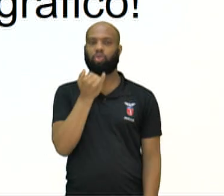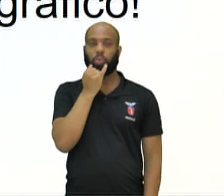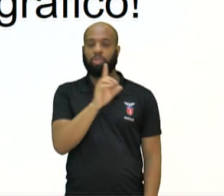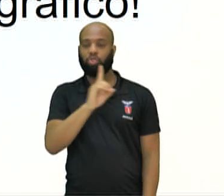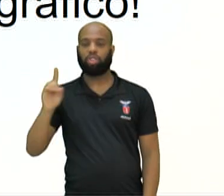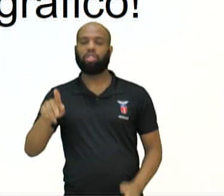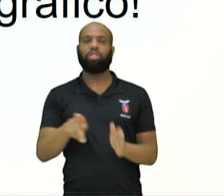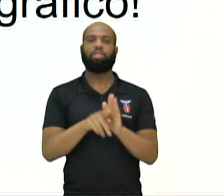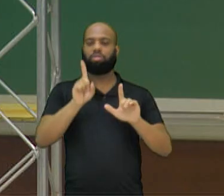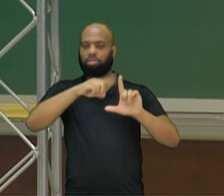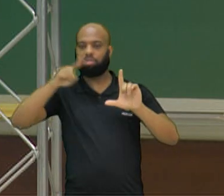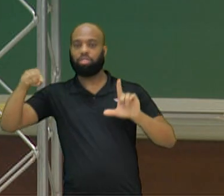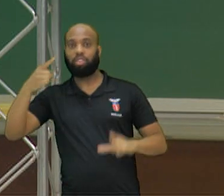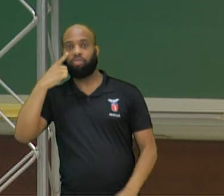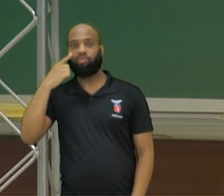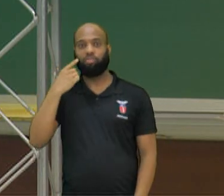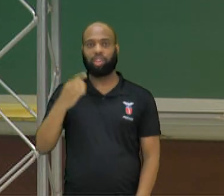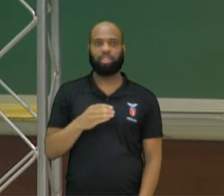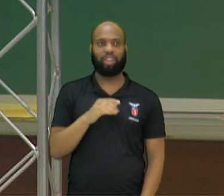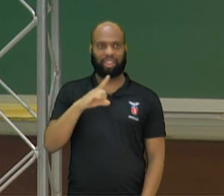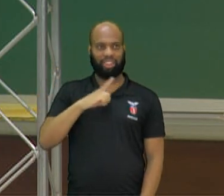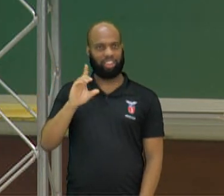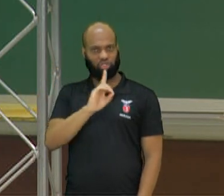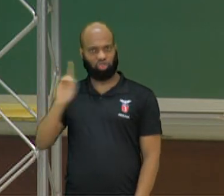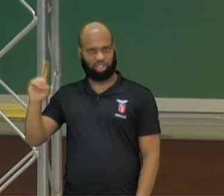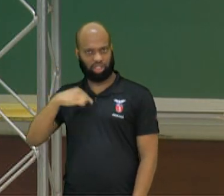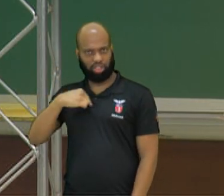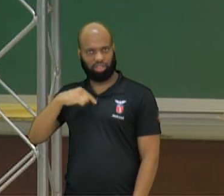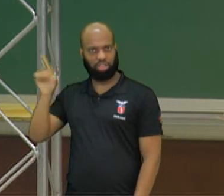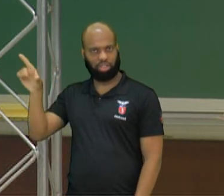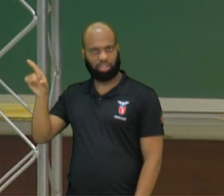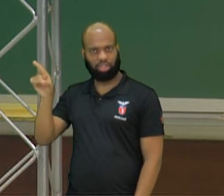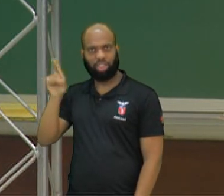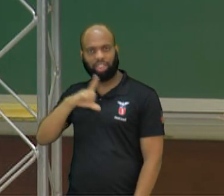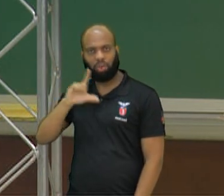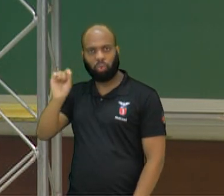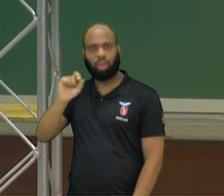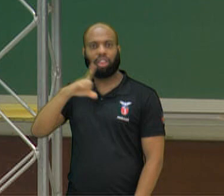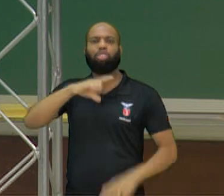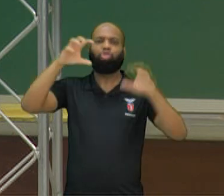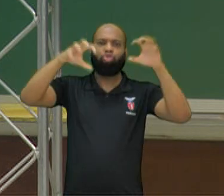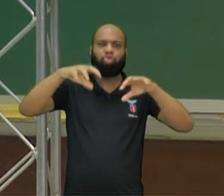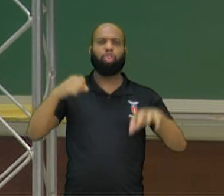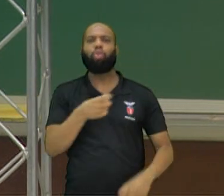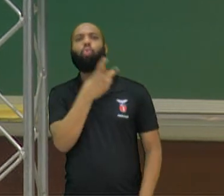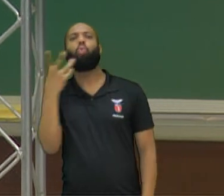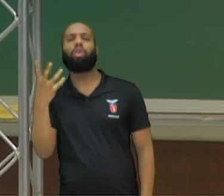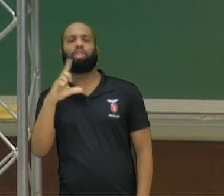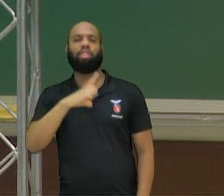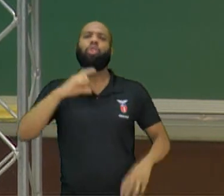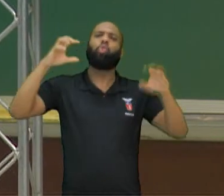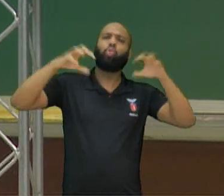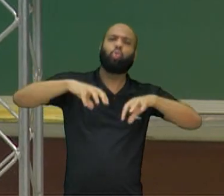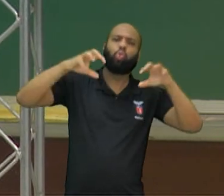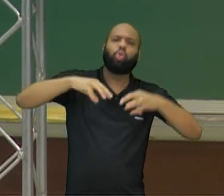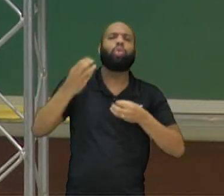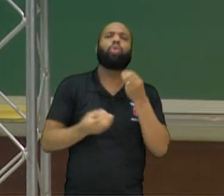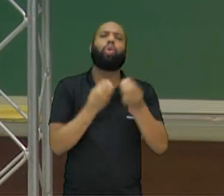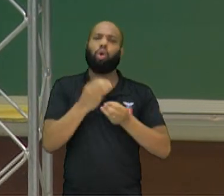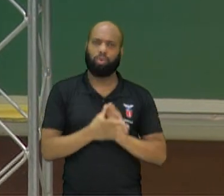você vai observar do lado direito dele o índice pluviométrico, ou seja, a quantidade de chuvas que nós